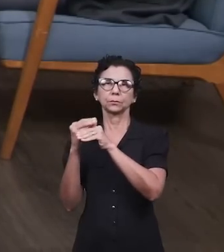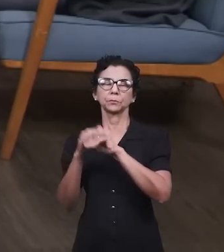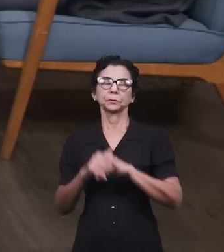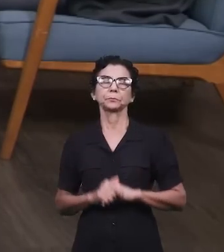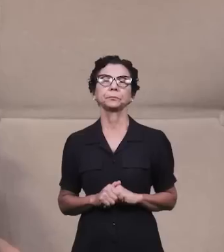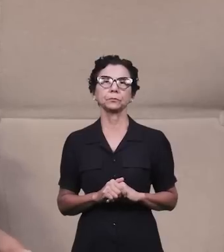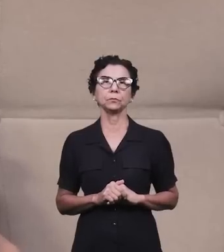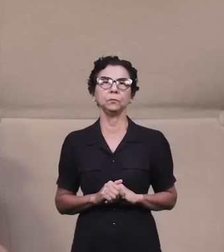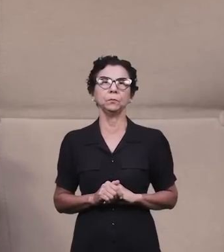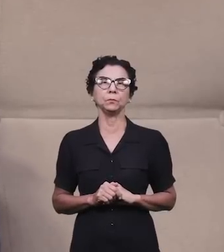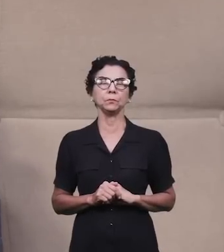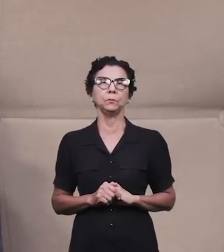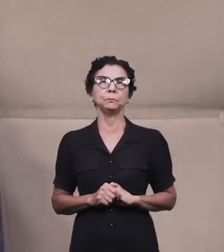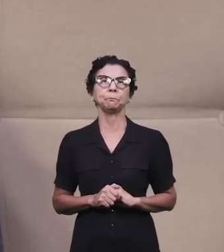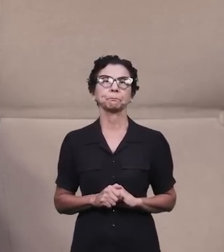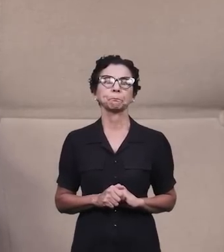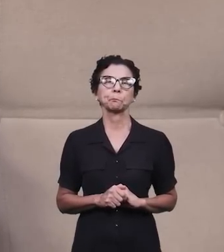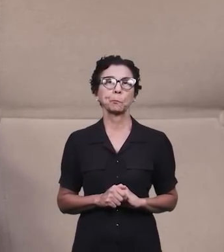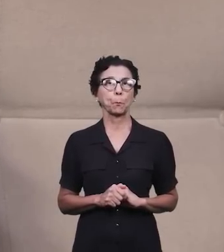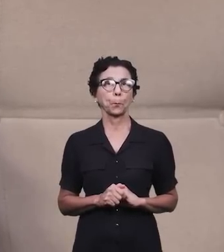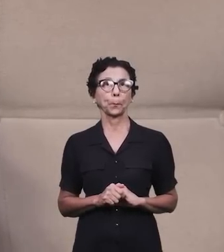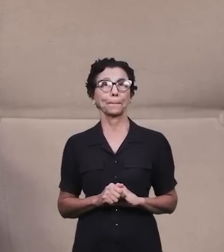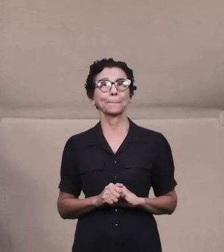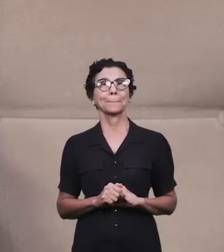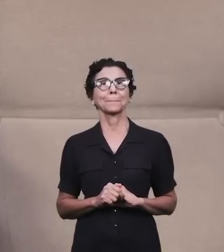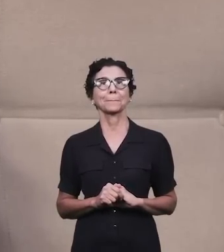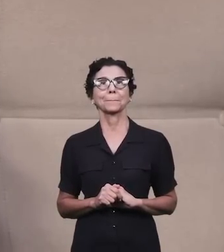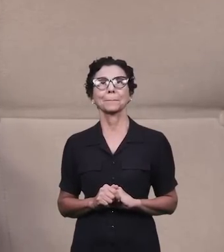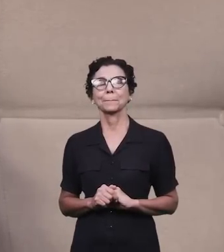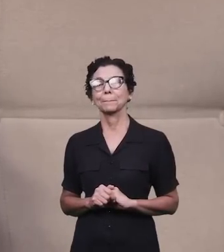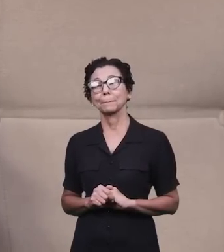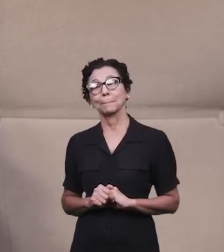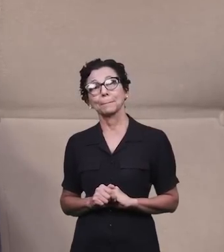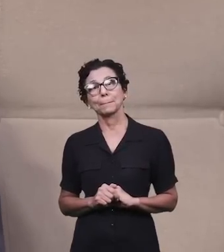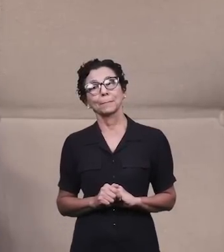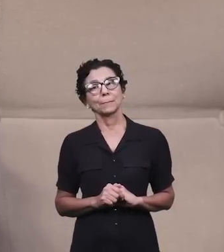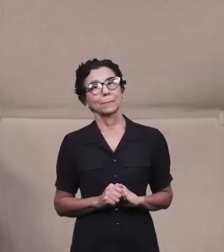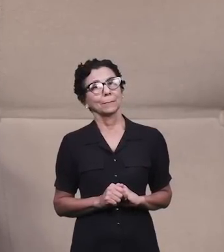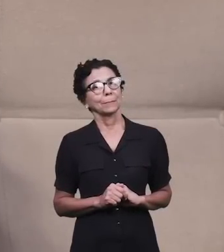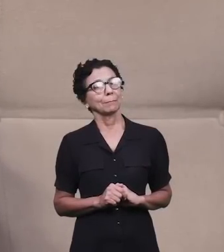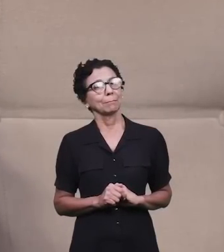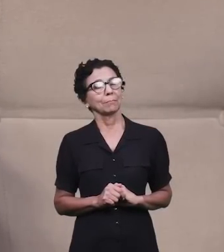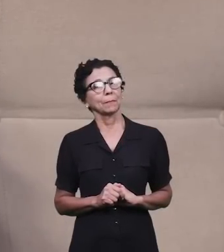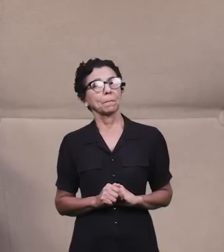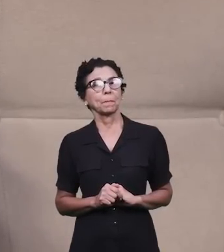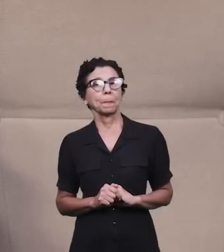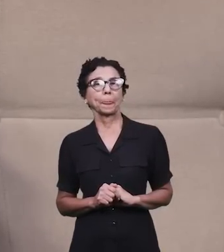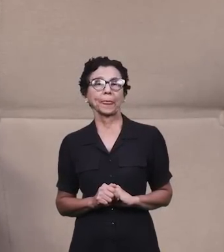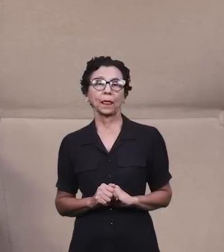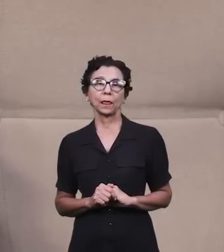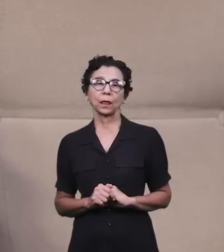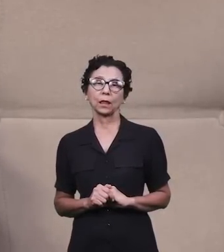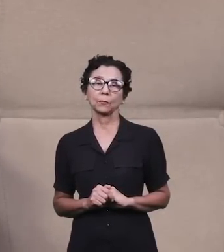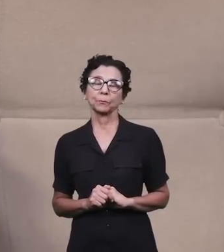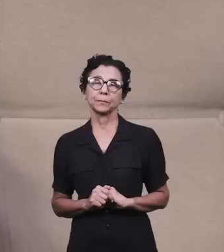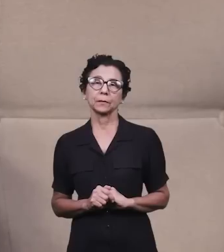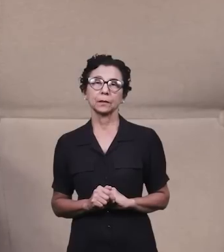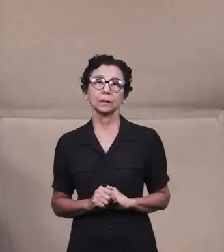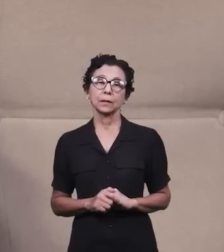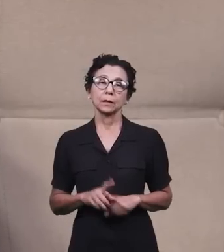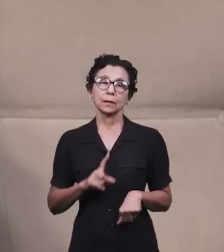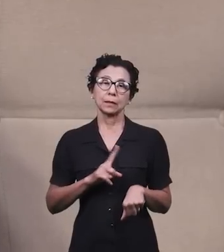um dos que nós Queridos, assistimos. Não há outra coisa a fazer nesta hora, neste